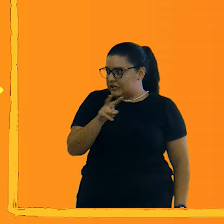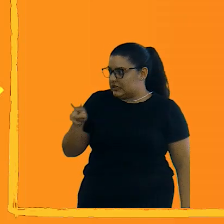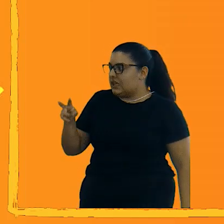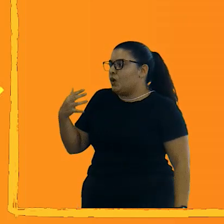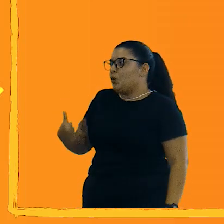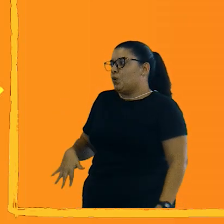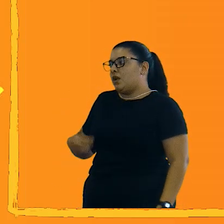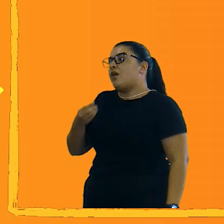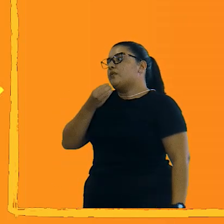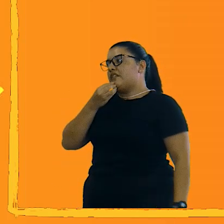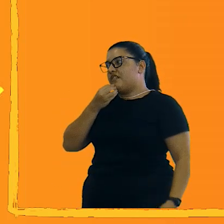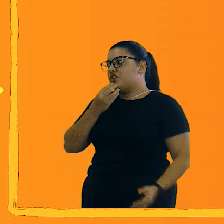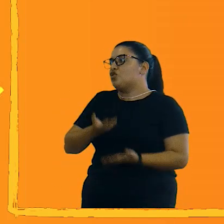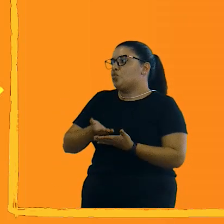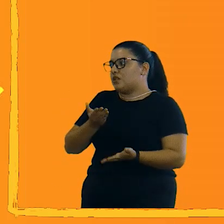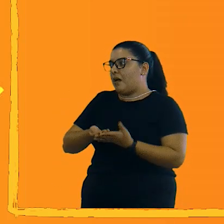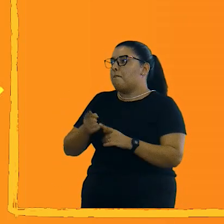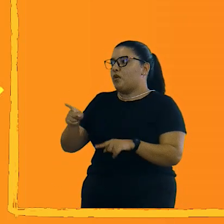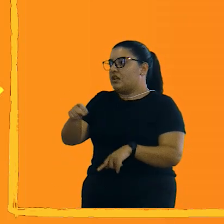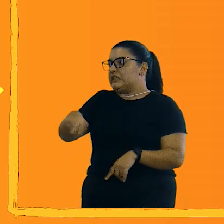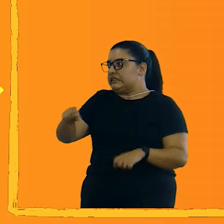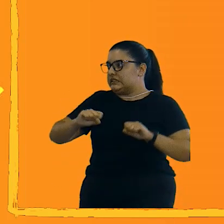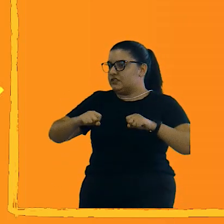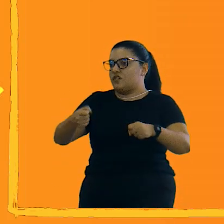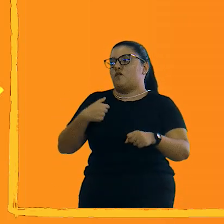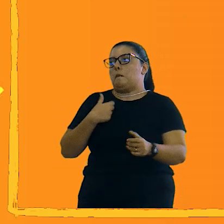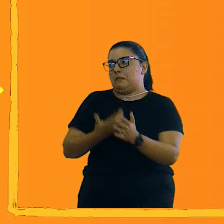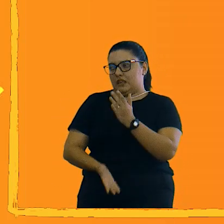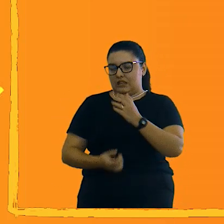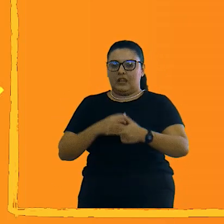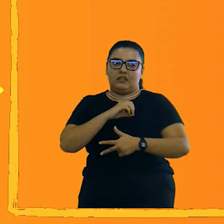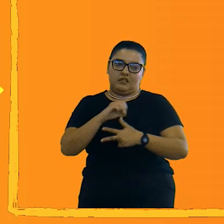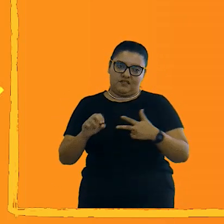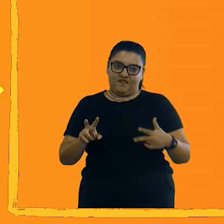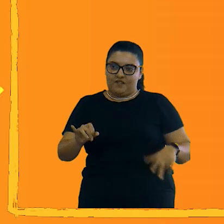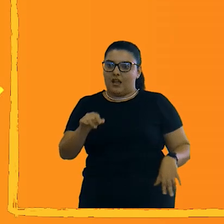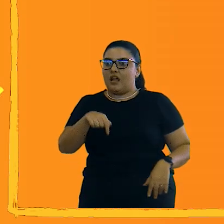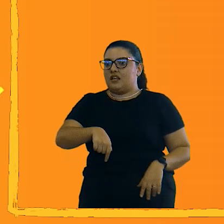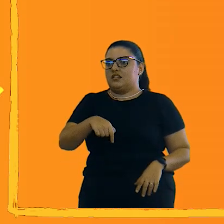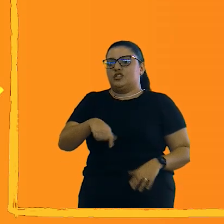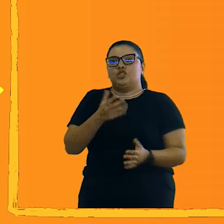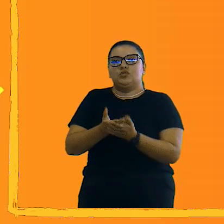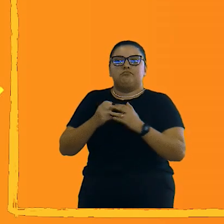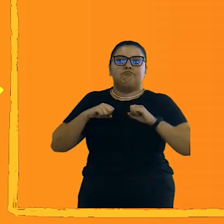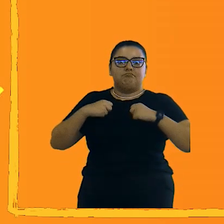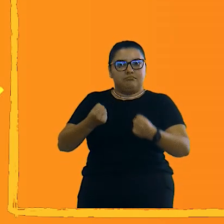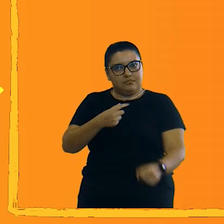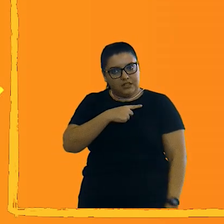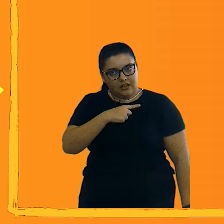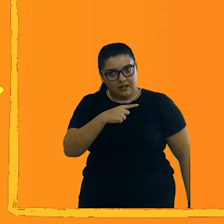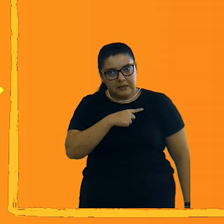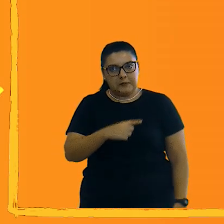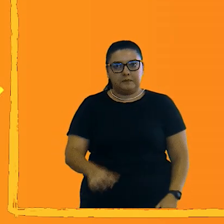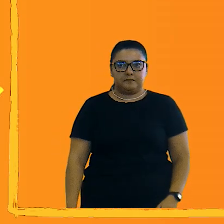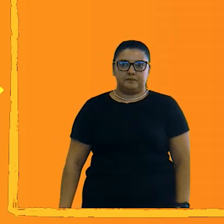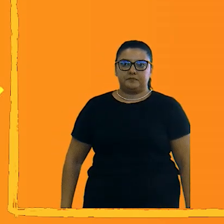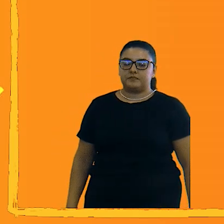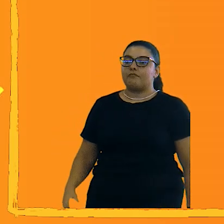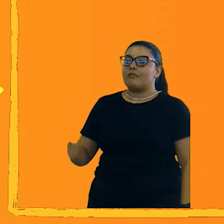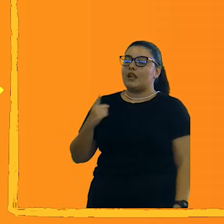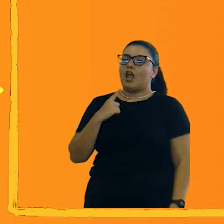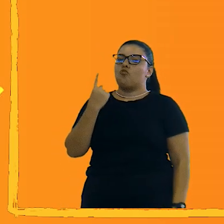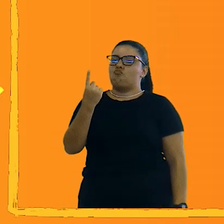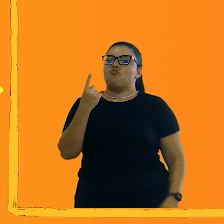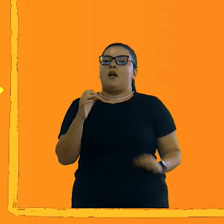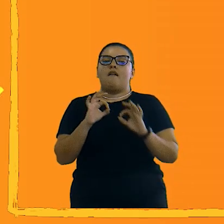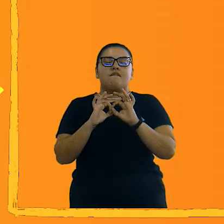caramba assiso aula provado porque a galera aí tá estudando para caramba pessoal tem uma frase que eu